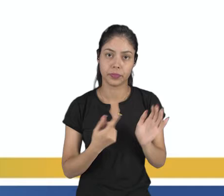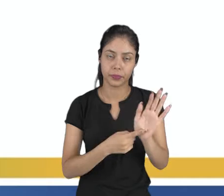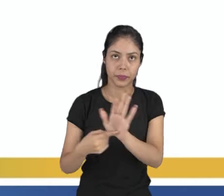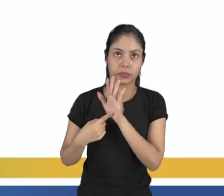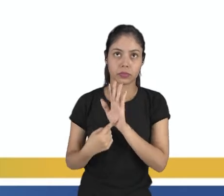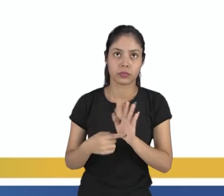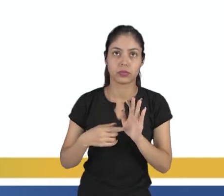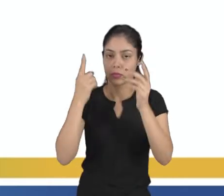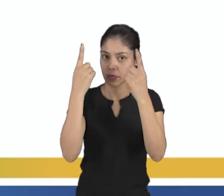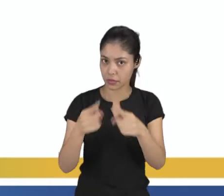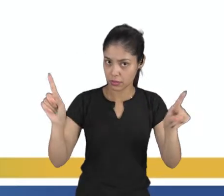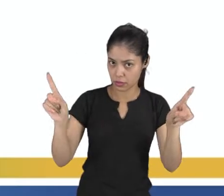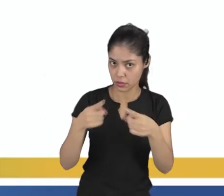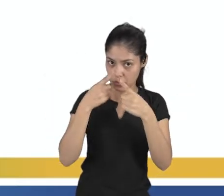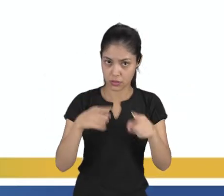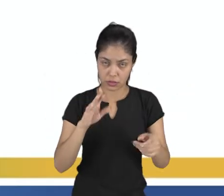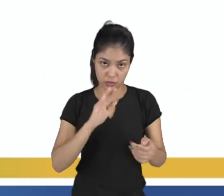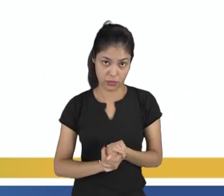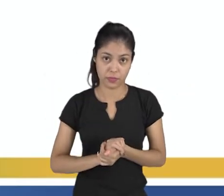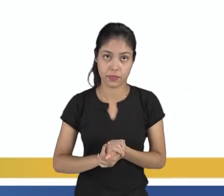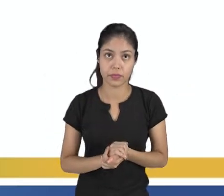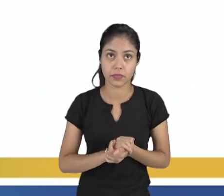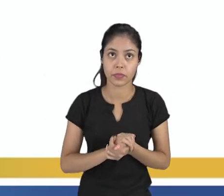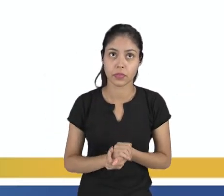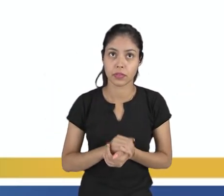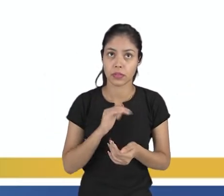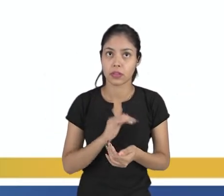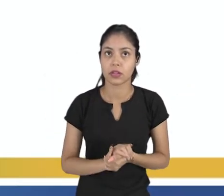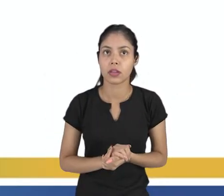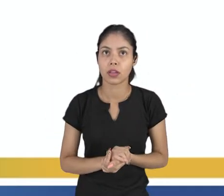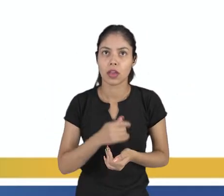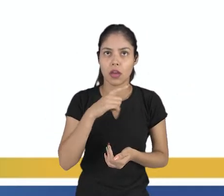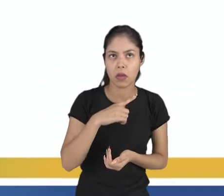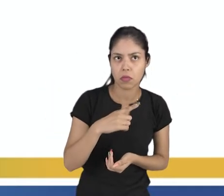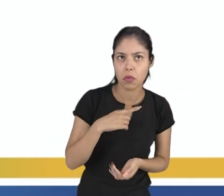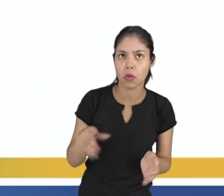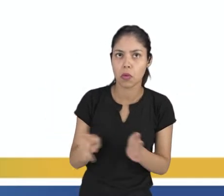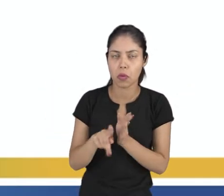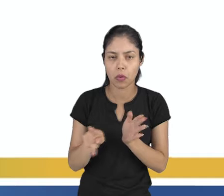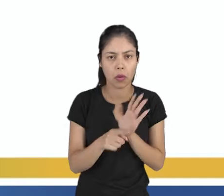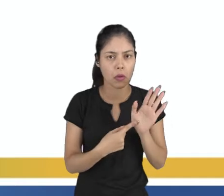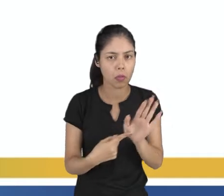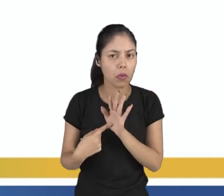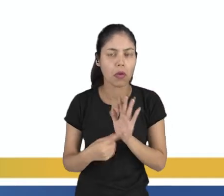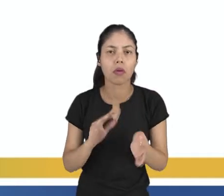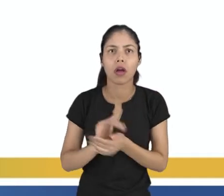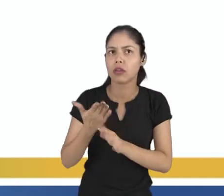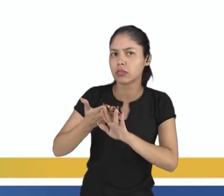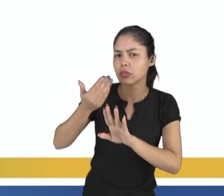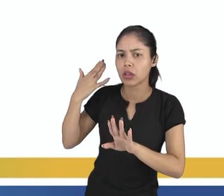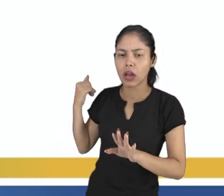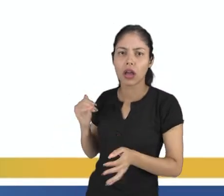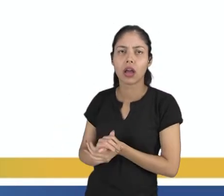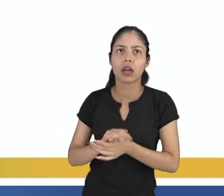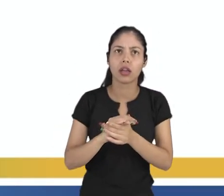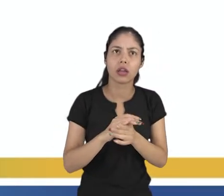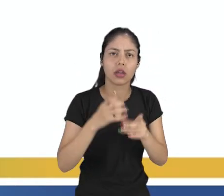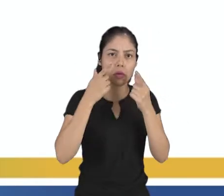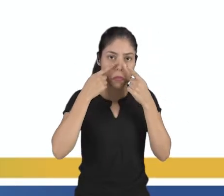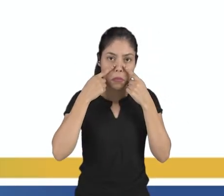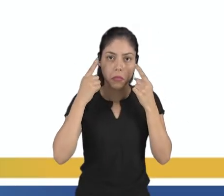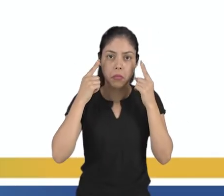a música no Egito. As referências iconográficas comprovam que no Antigo Egito, por volta de 3.000